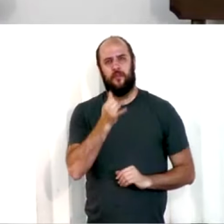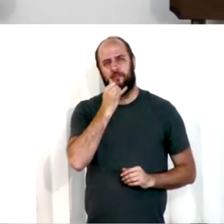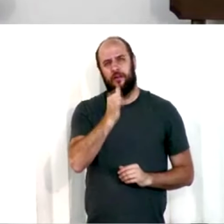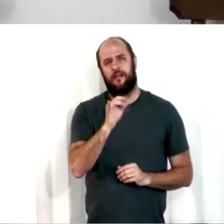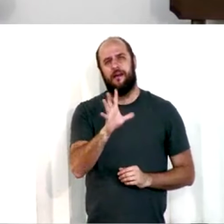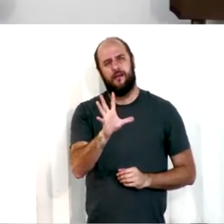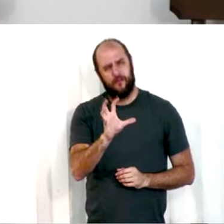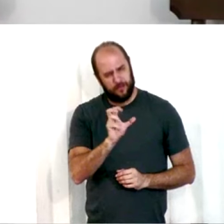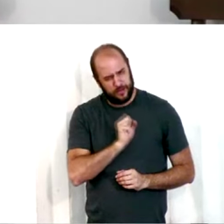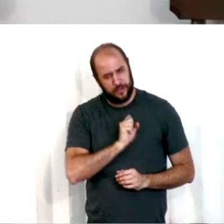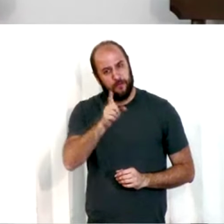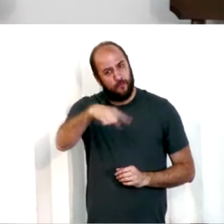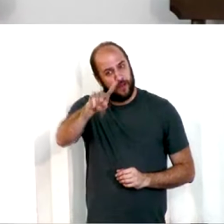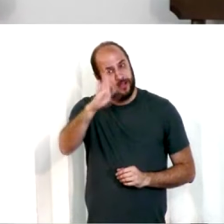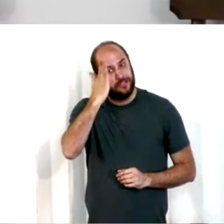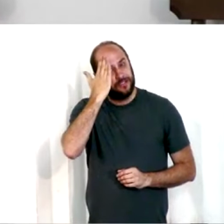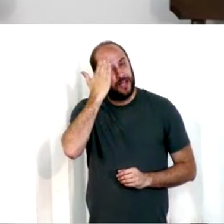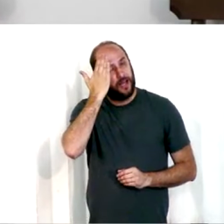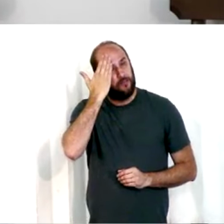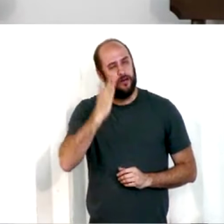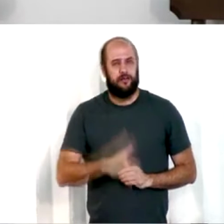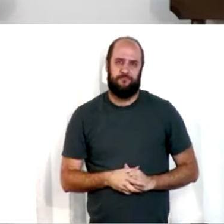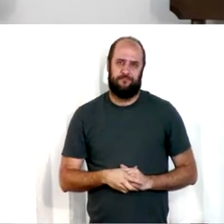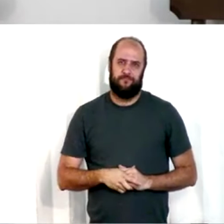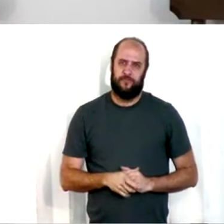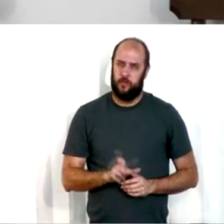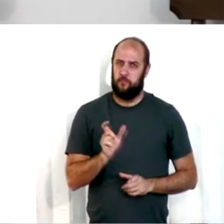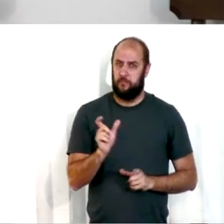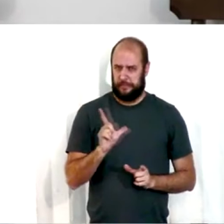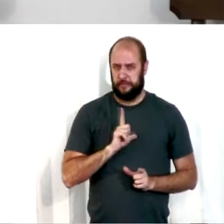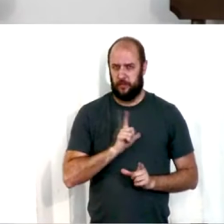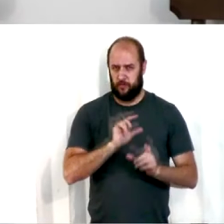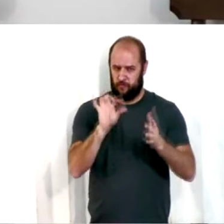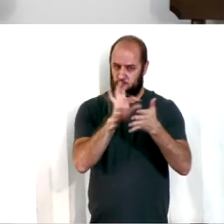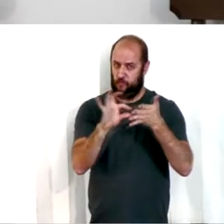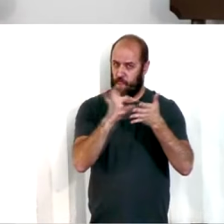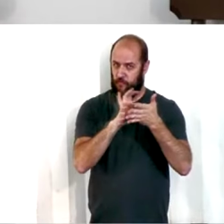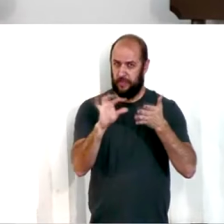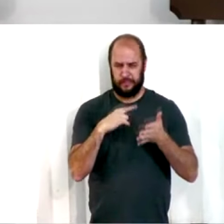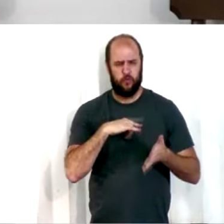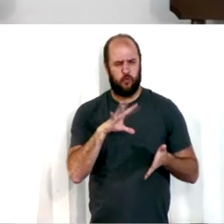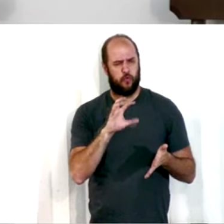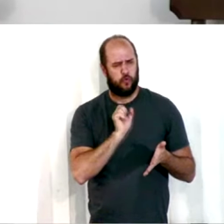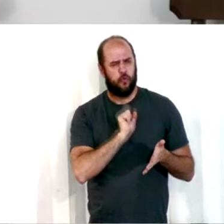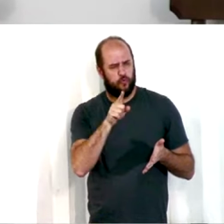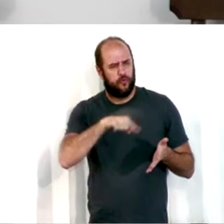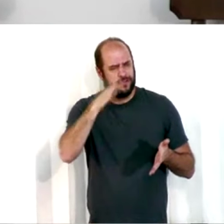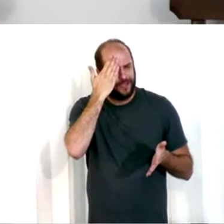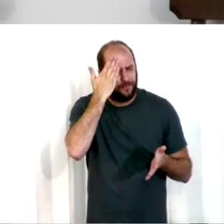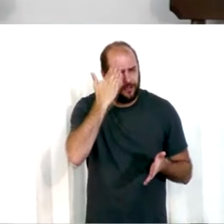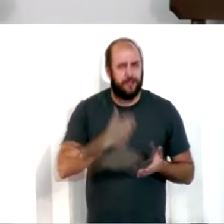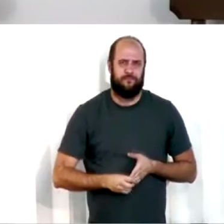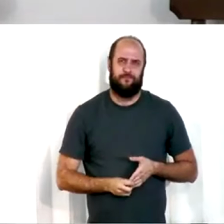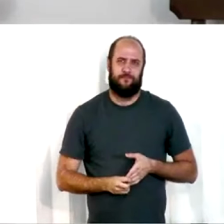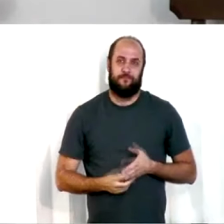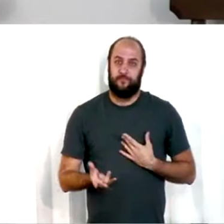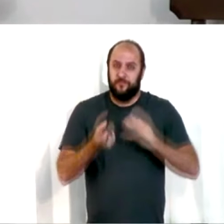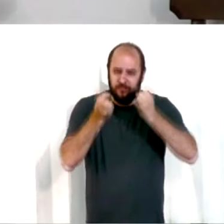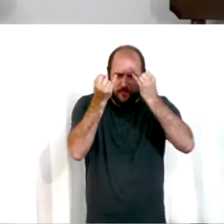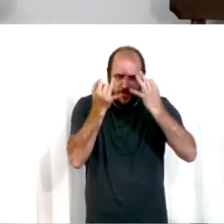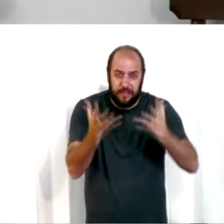pois, que soubesseis. Nas cartas de Paulo tem várias vezes este texto, gostaria, pois, que soubesseis. Ele está dizendo, eu quero que